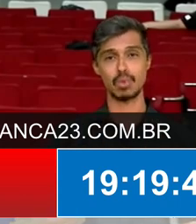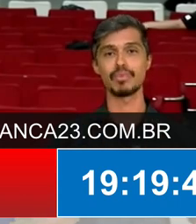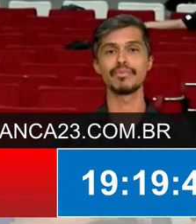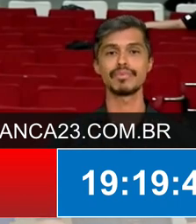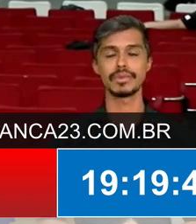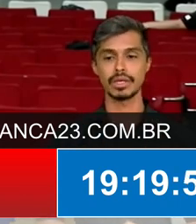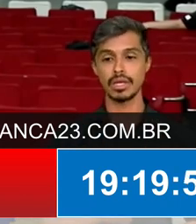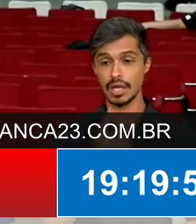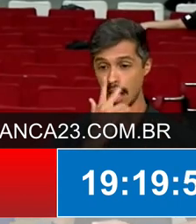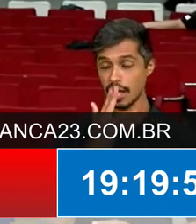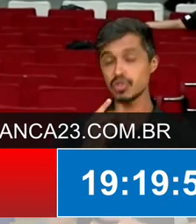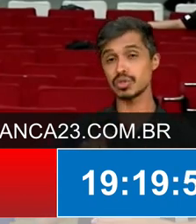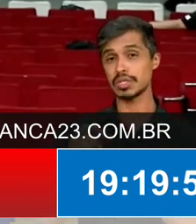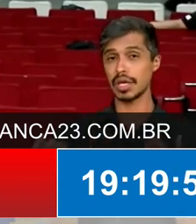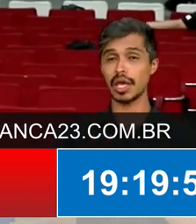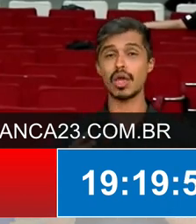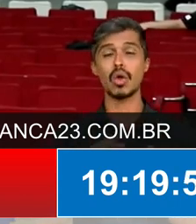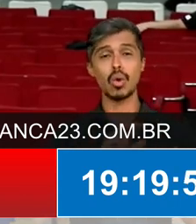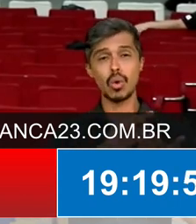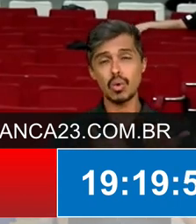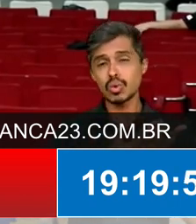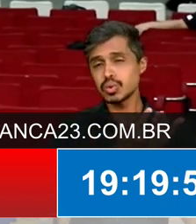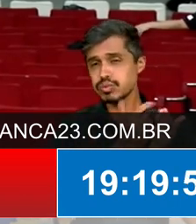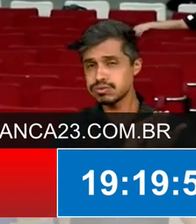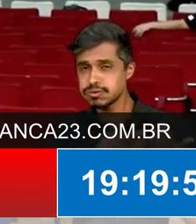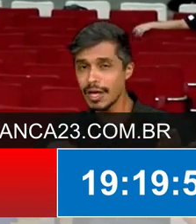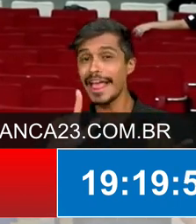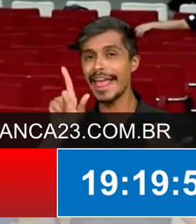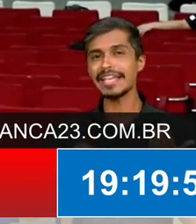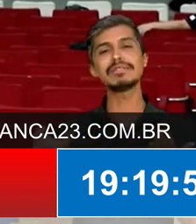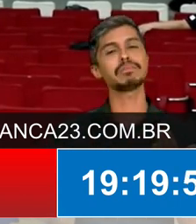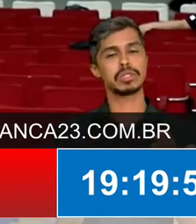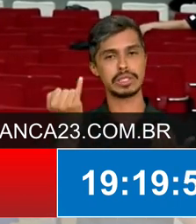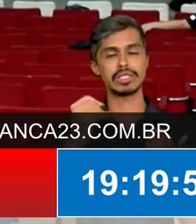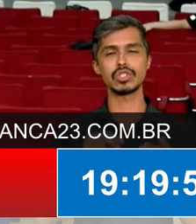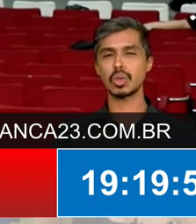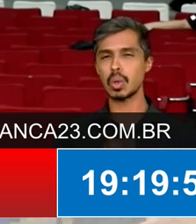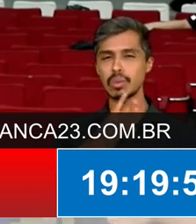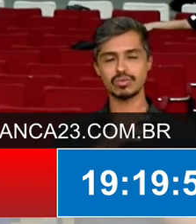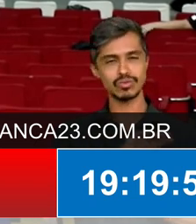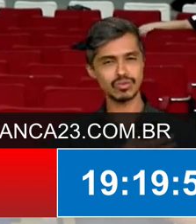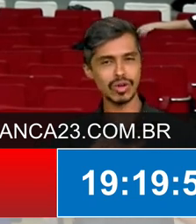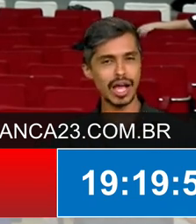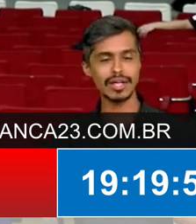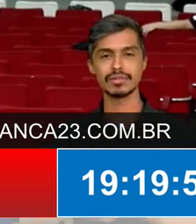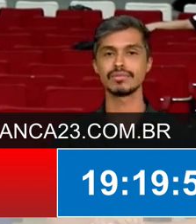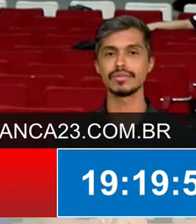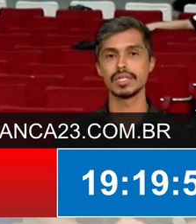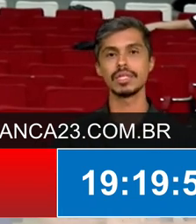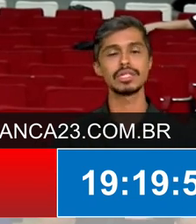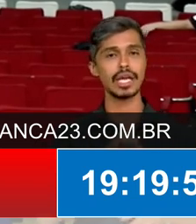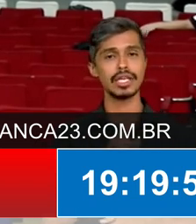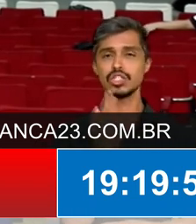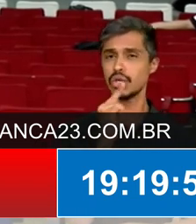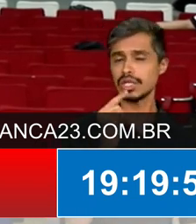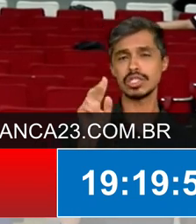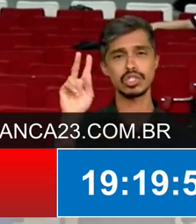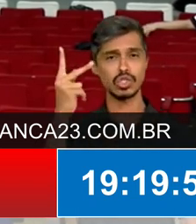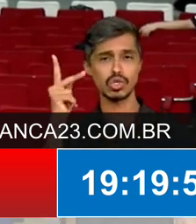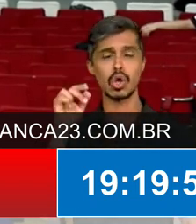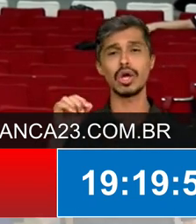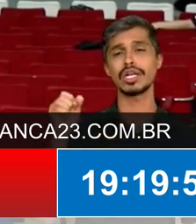repertório que ele é formado em sala de aula ela é extremamente importante nós temos aula de geografia aula de história aula de